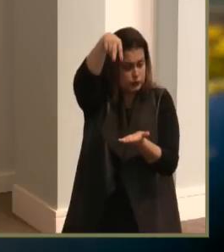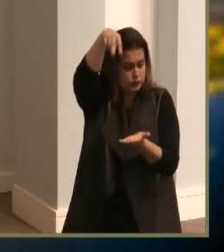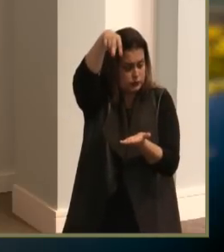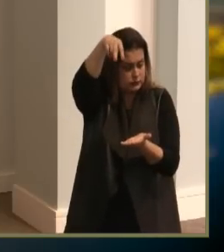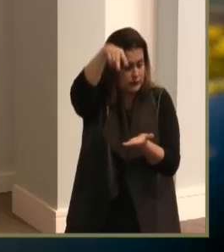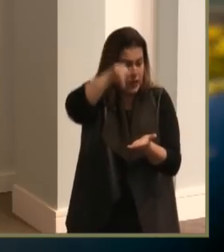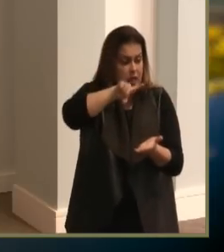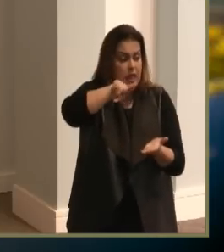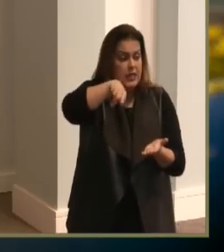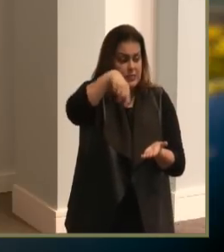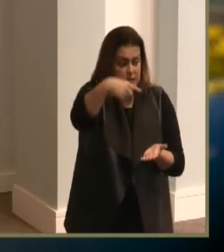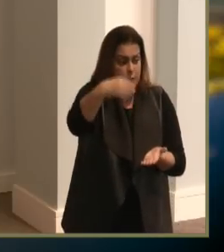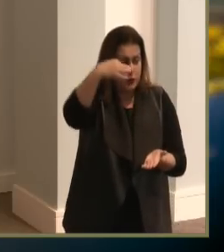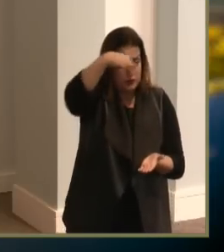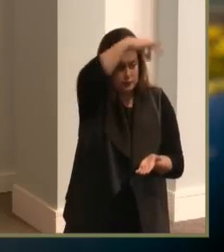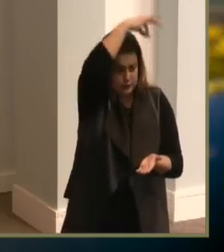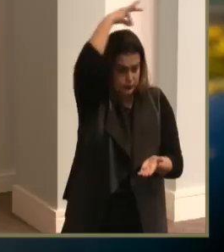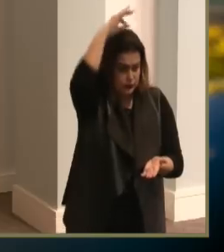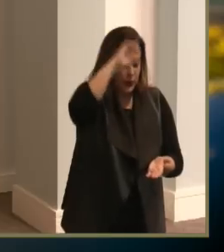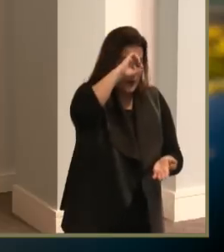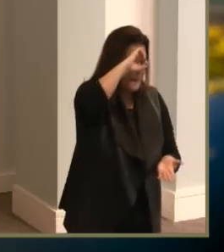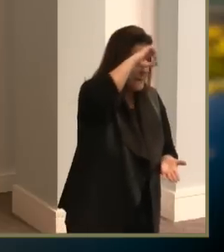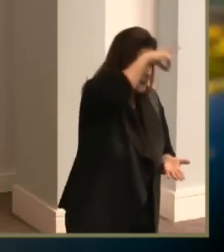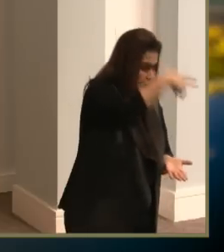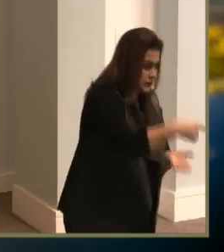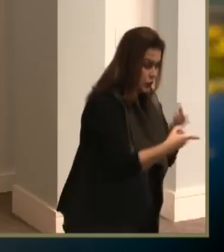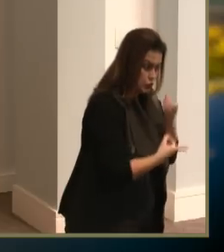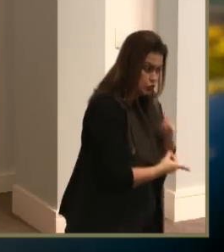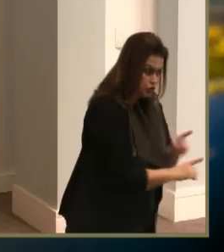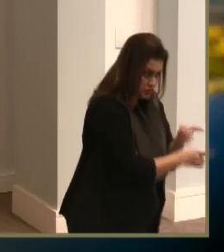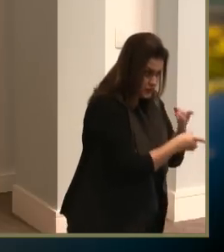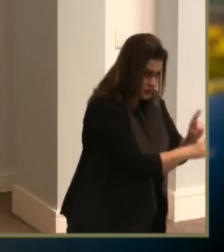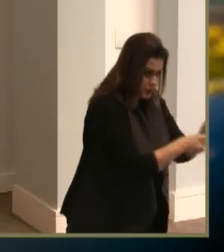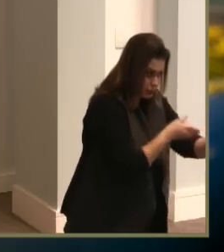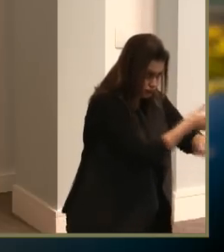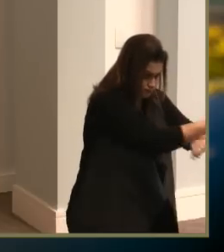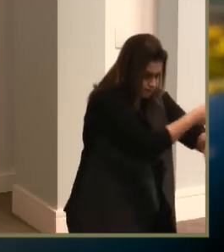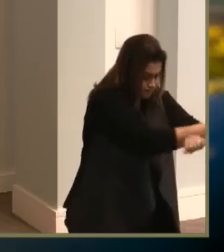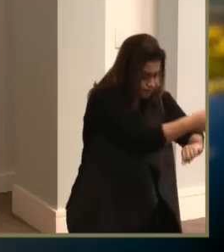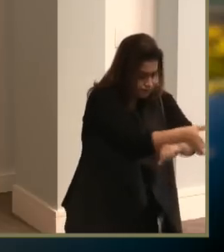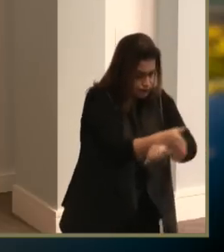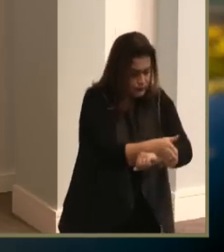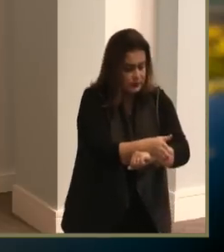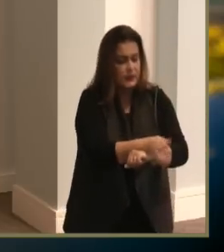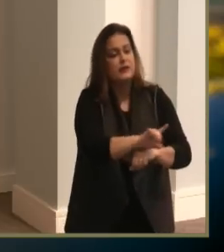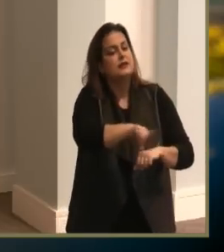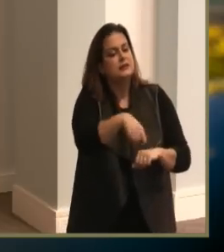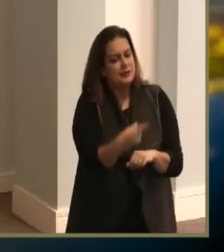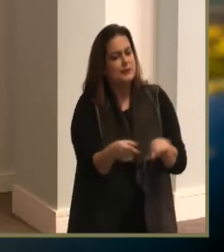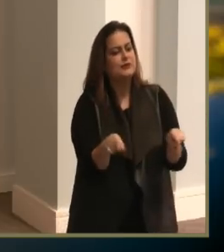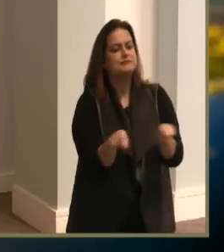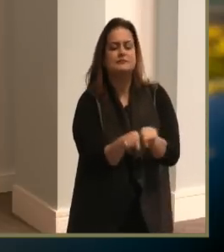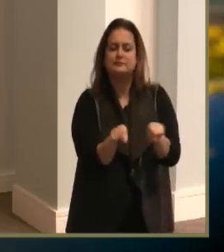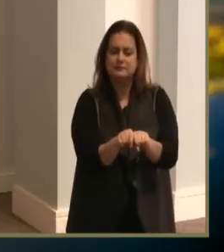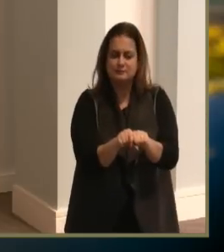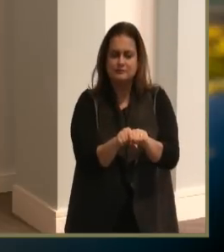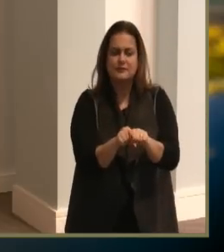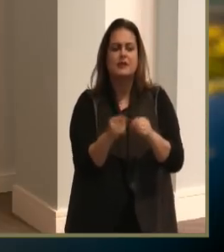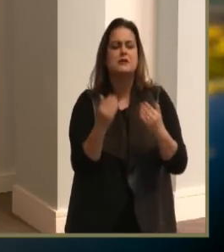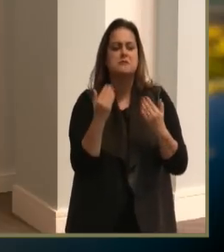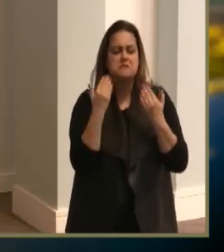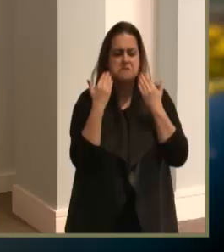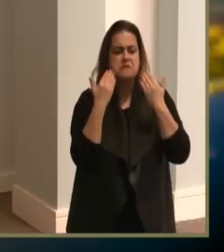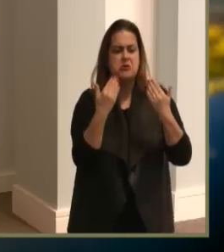pelo Espírito Santo aos apóstolos que escolhera, aos quais também, depois de haver padecido, se apresentou vivo com